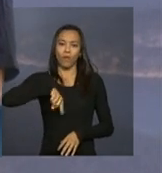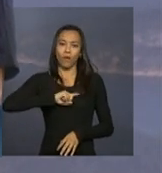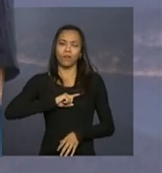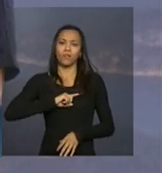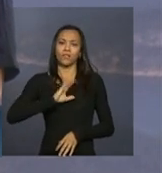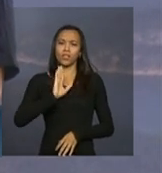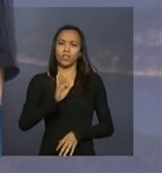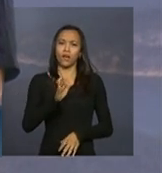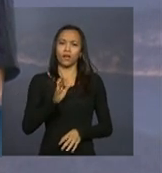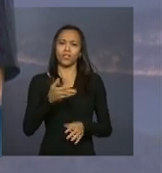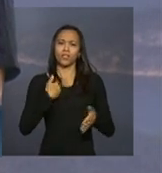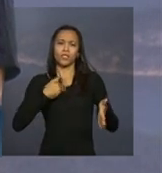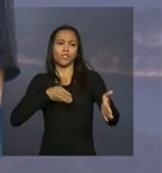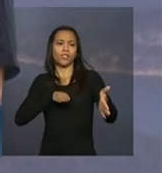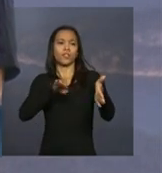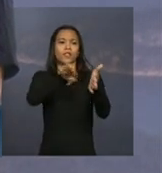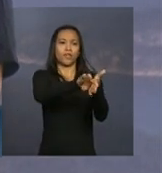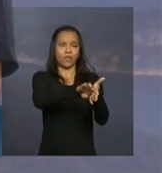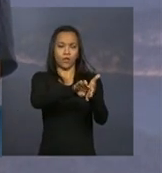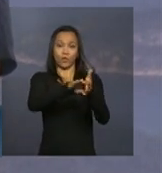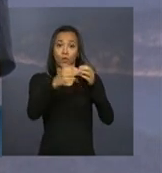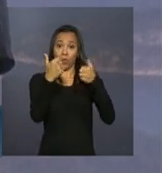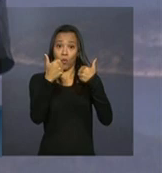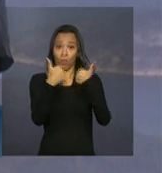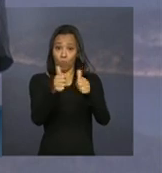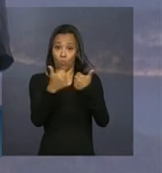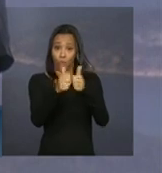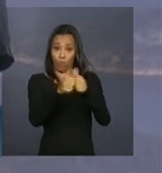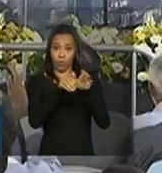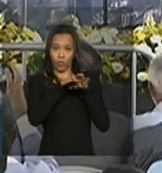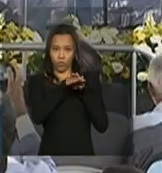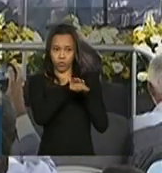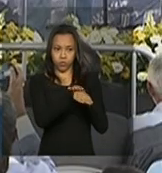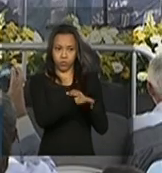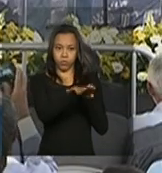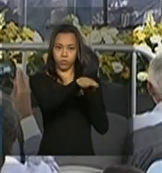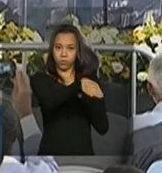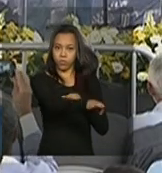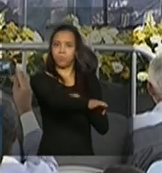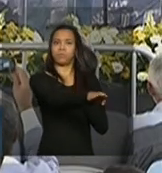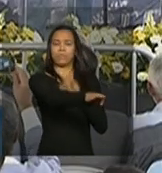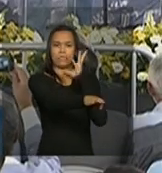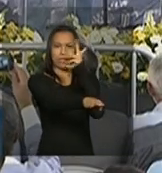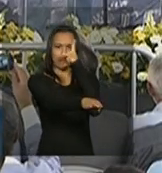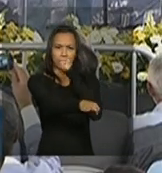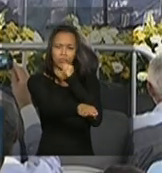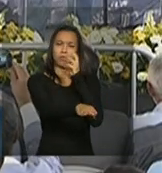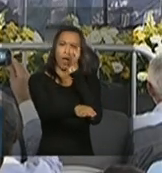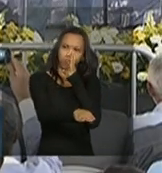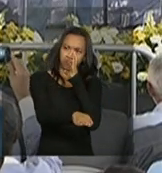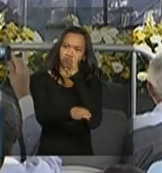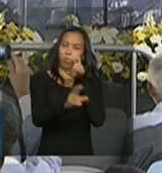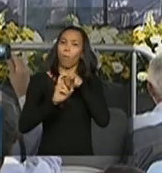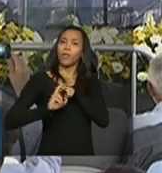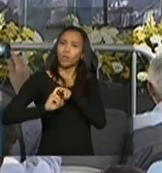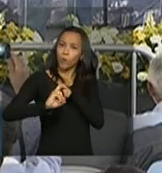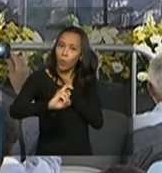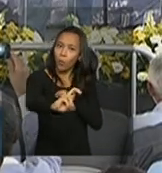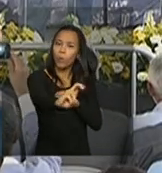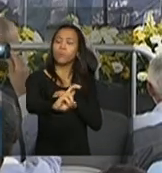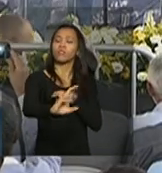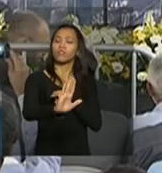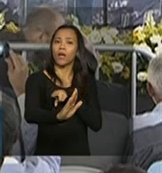tatuzão lá na Nossa Senhora da Paz. Está lindo, né? Já vindo o metrô, já chegando ali